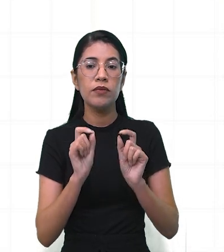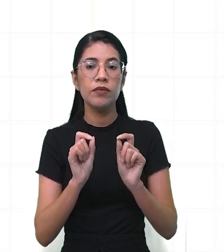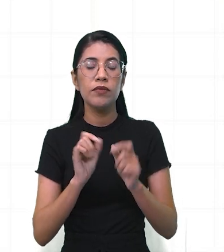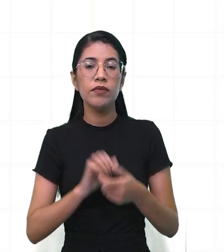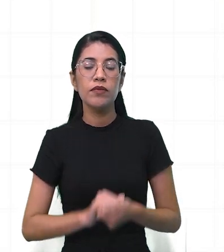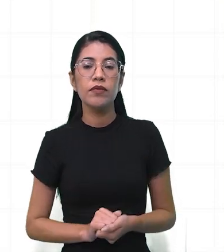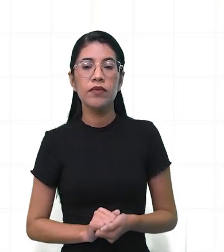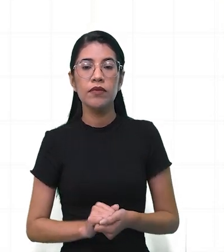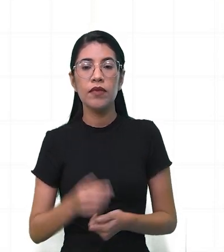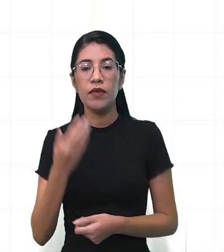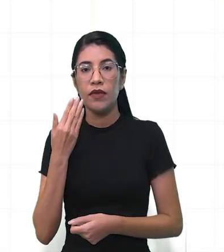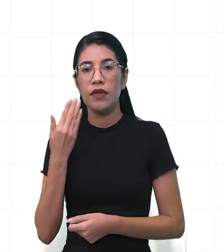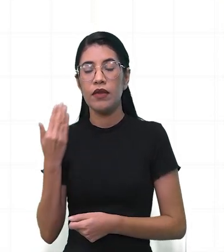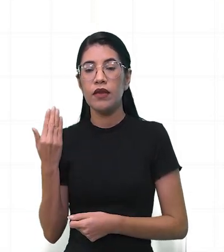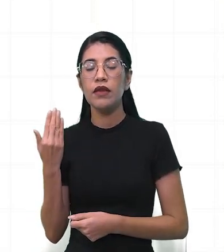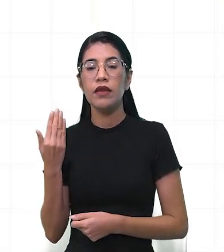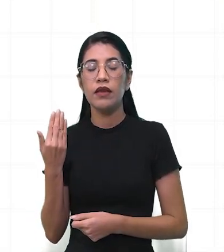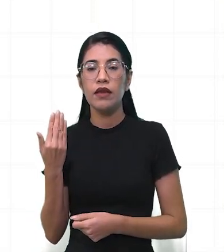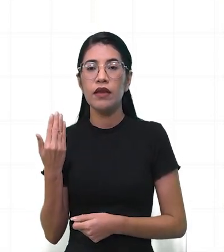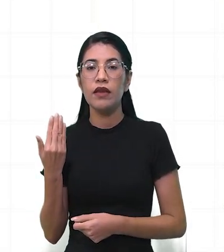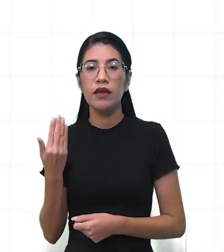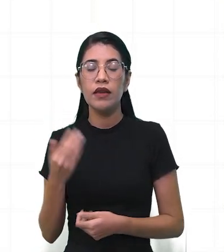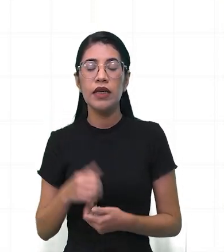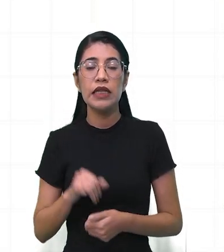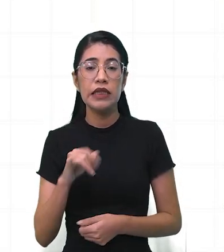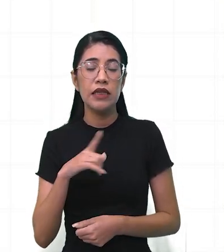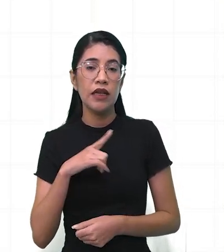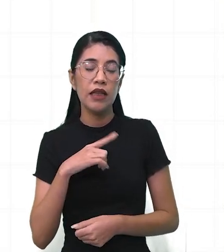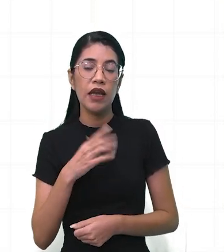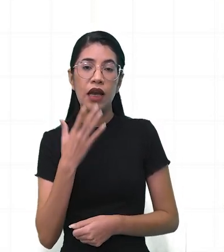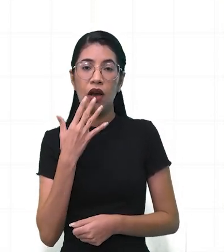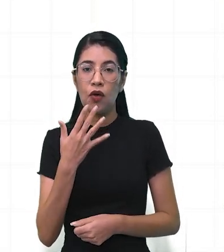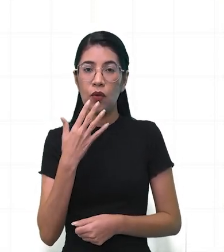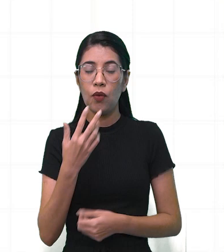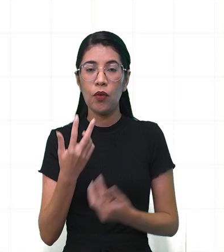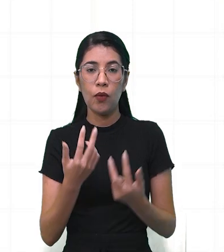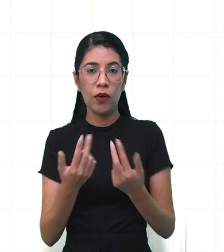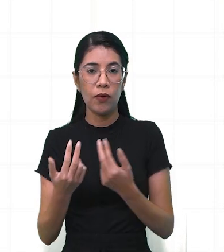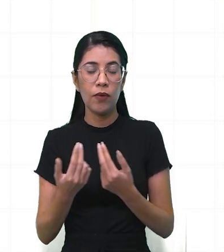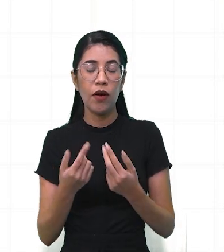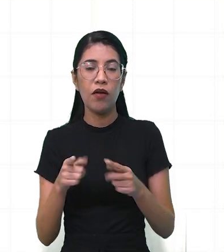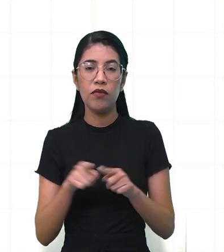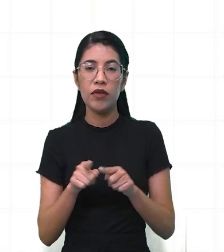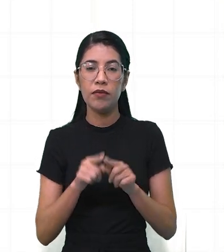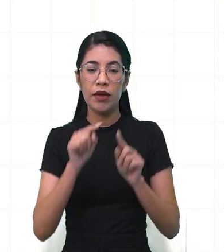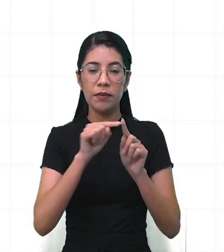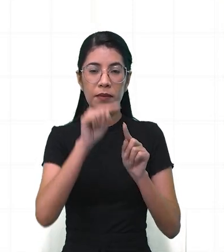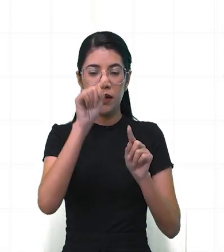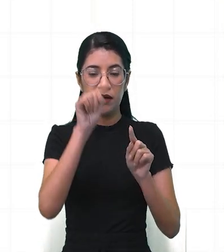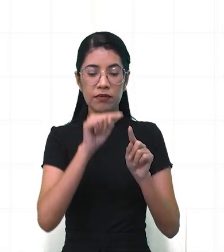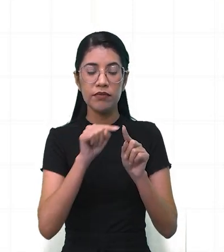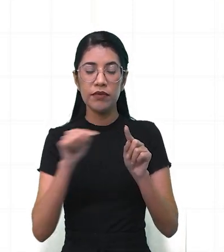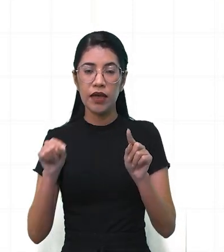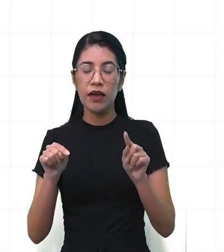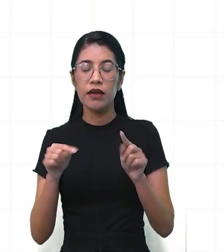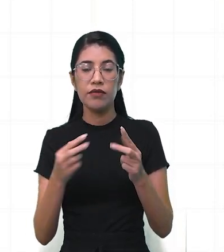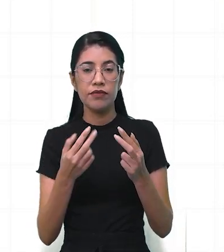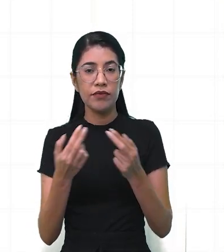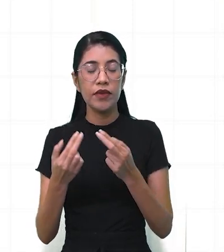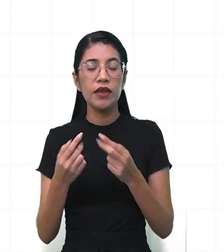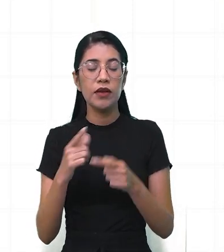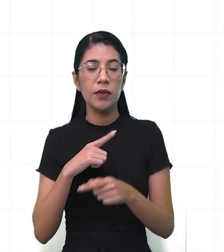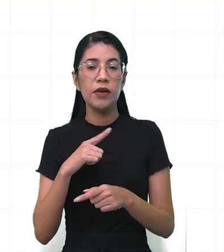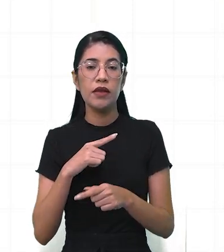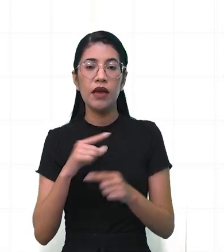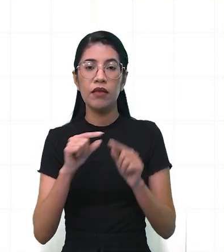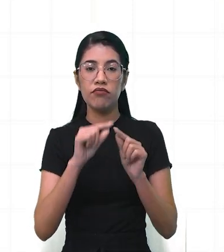ó. Se eu tenho aqui mesma cor e os mesmos traços, significa, então, que eles possuem a